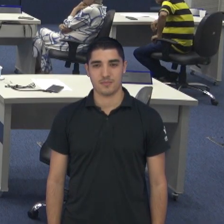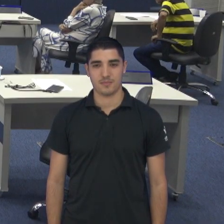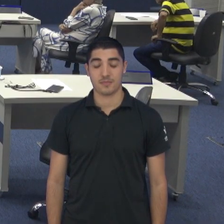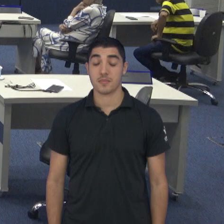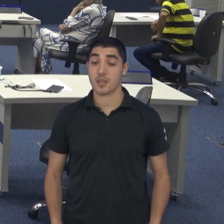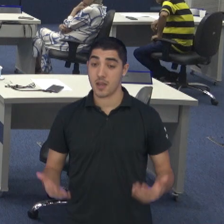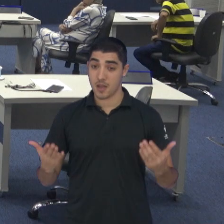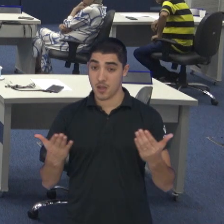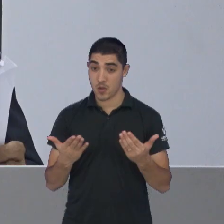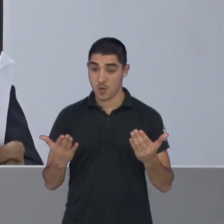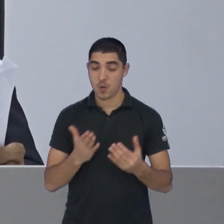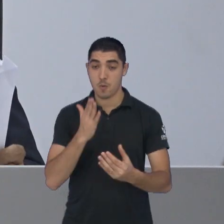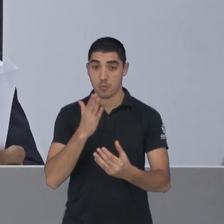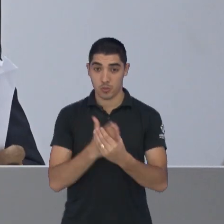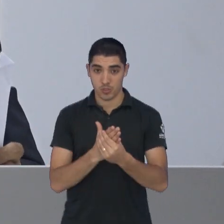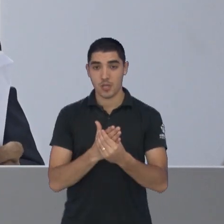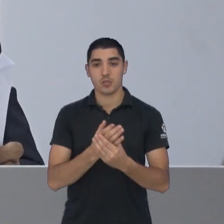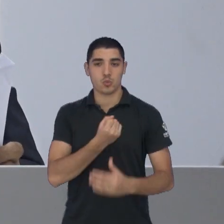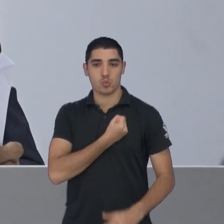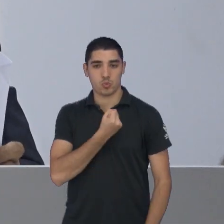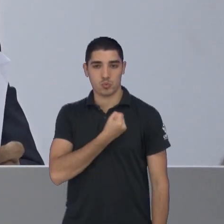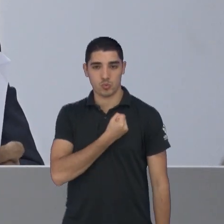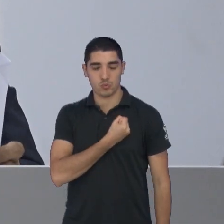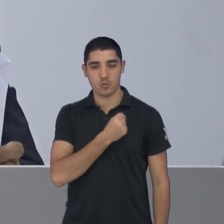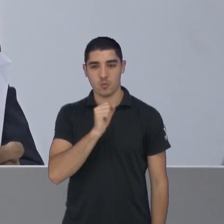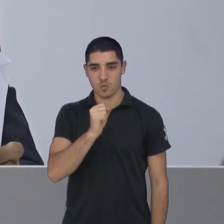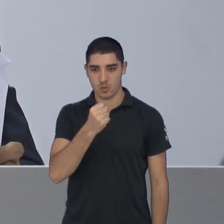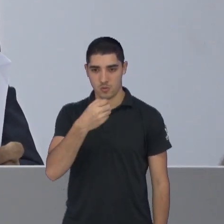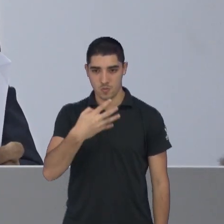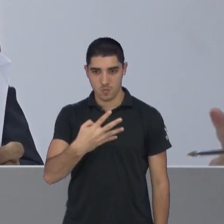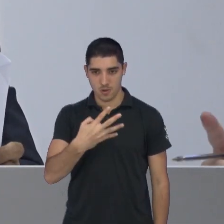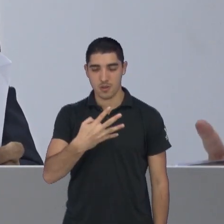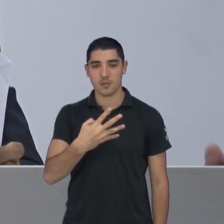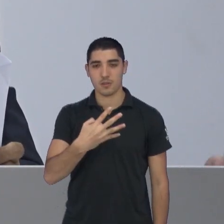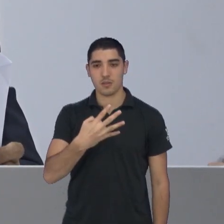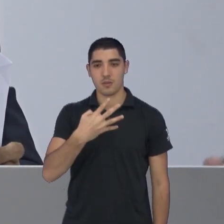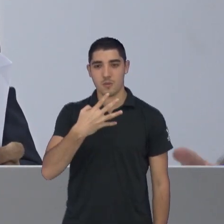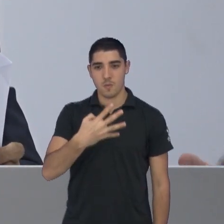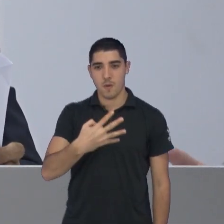Em discussão, o processo de número